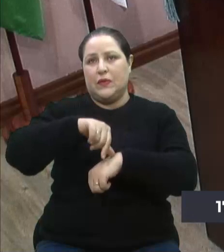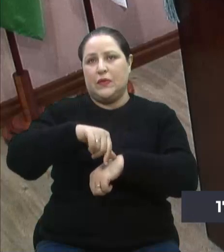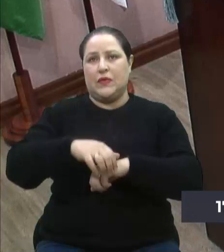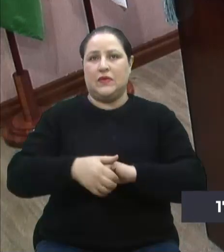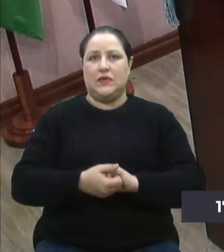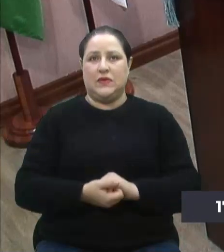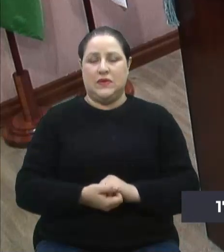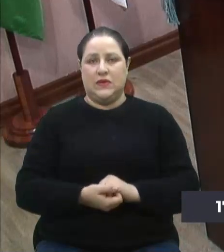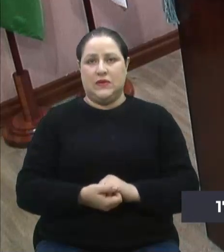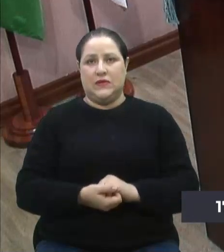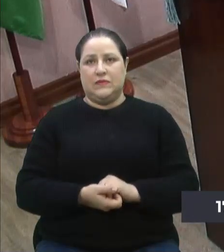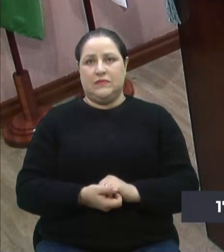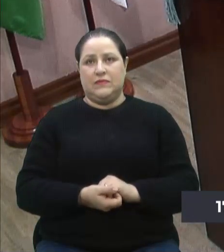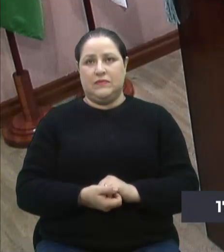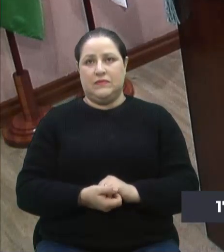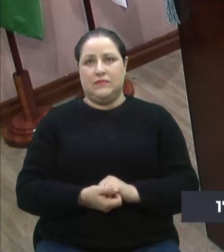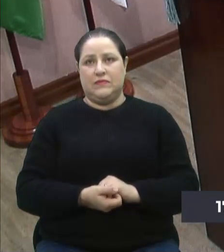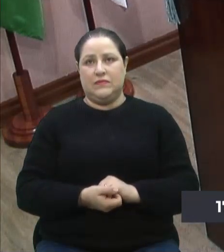e